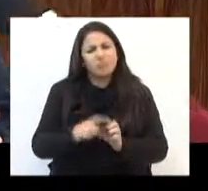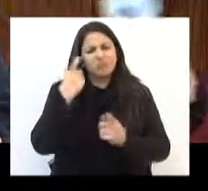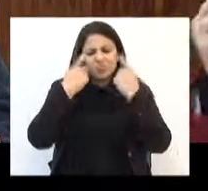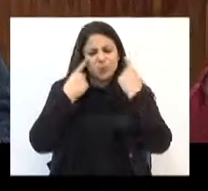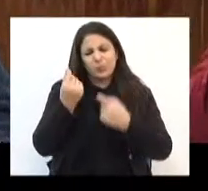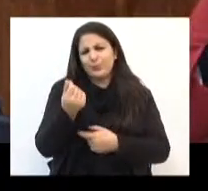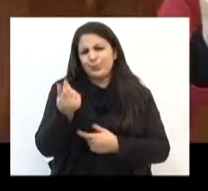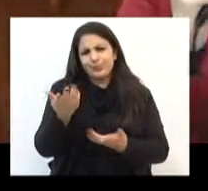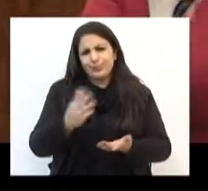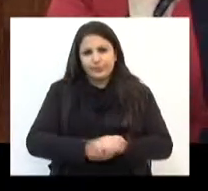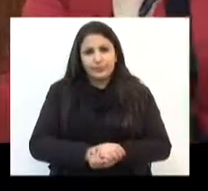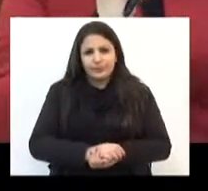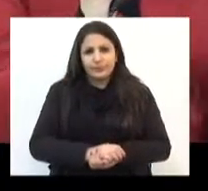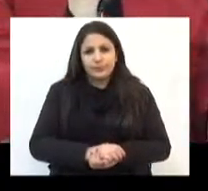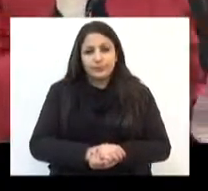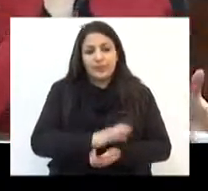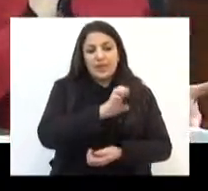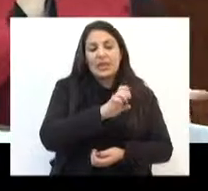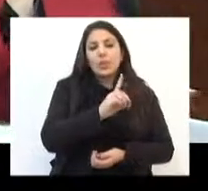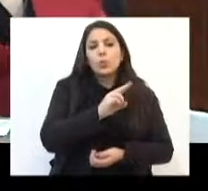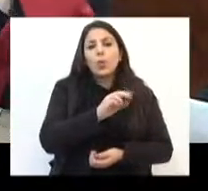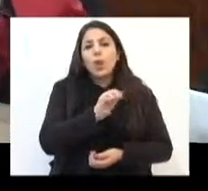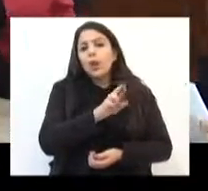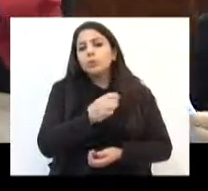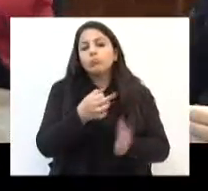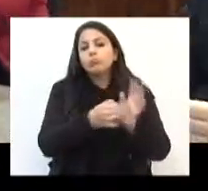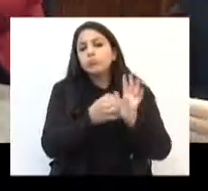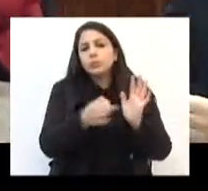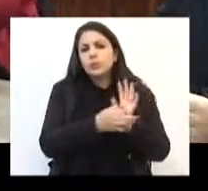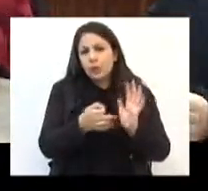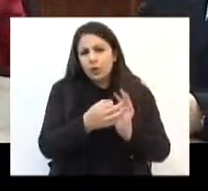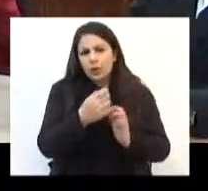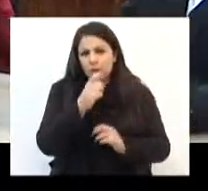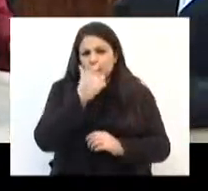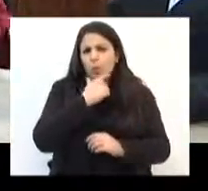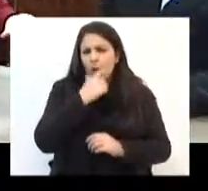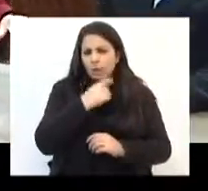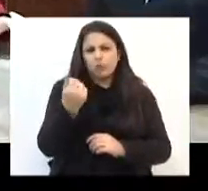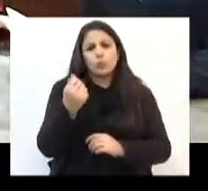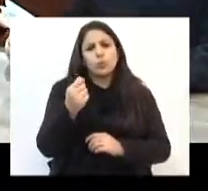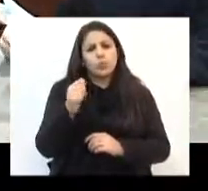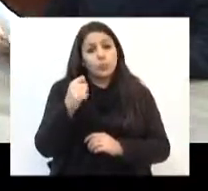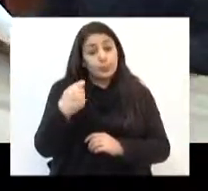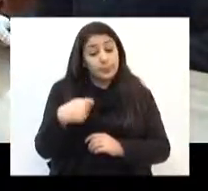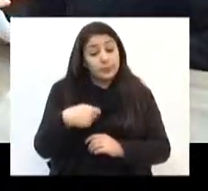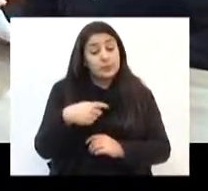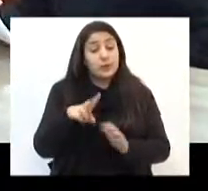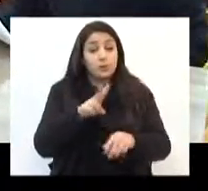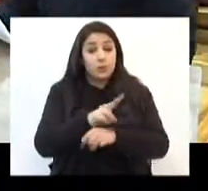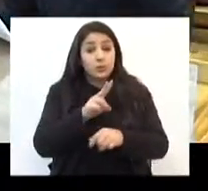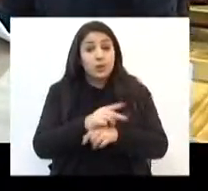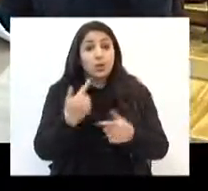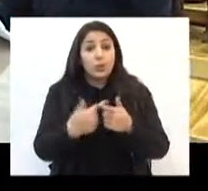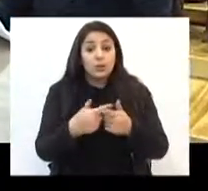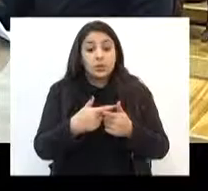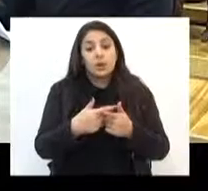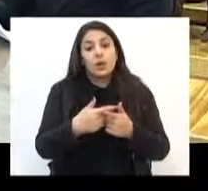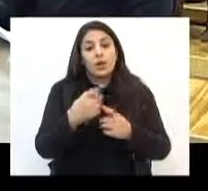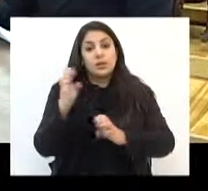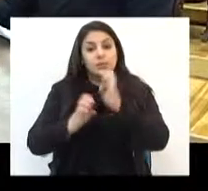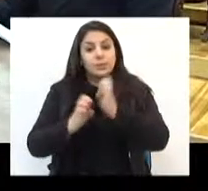arma. E o material mais consistente, com mais espessura, vai ser mais difícil que se faça. Com certeza,